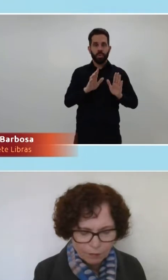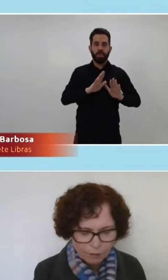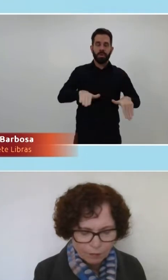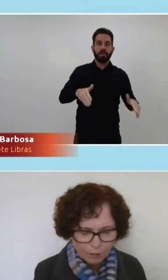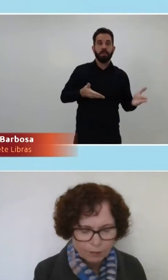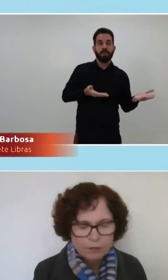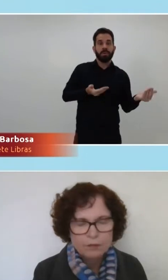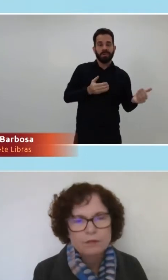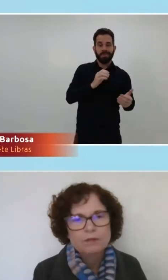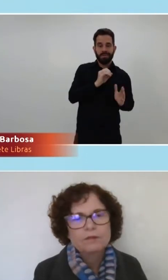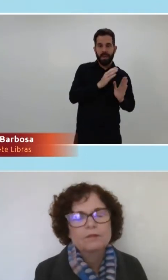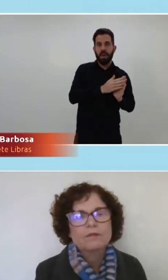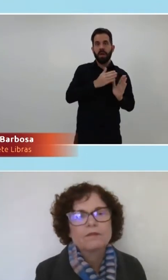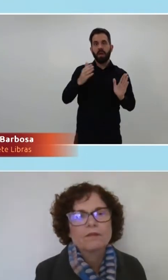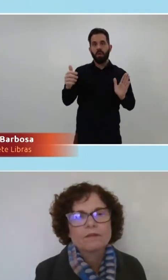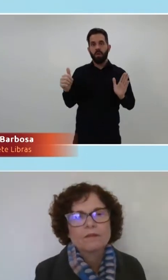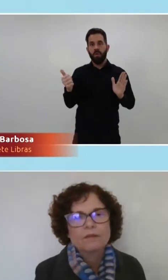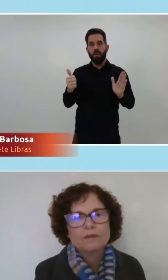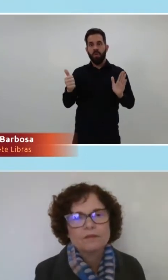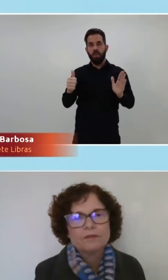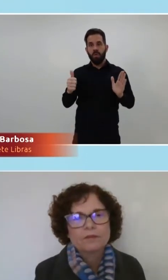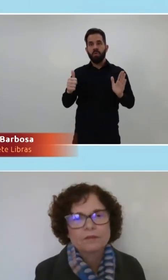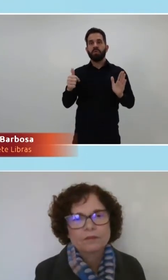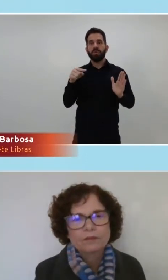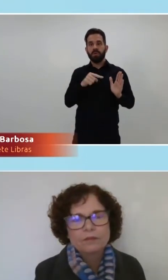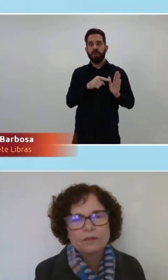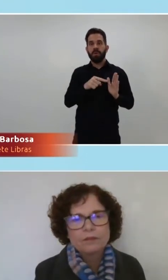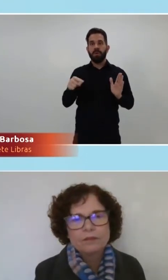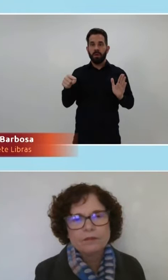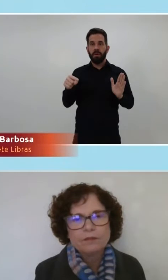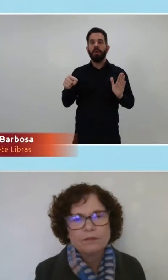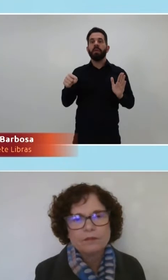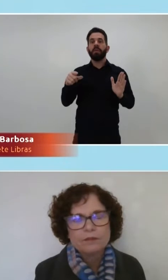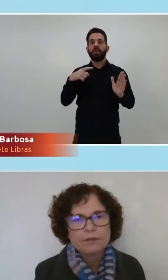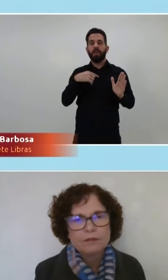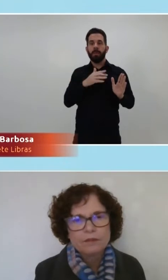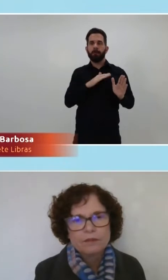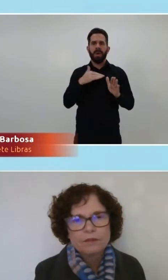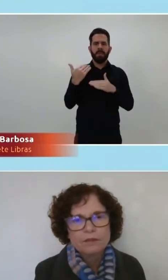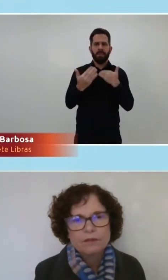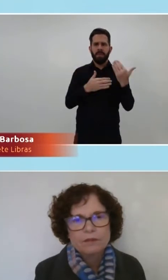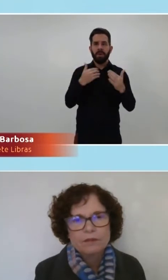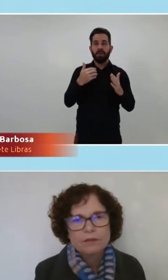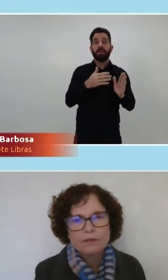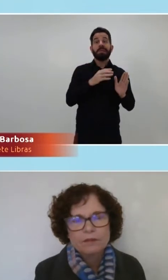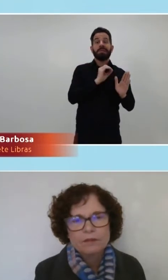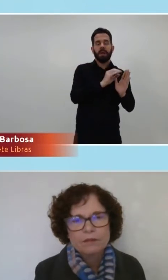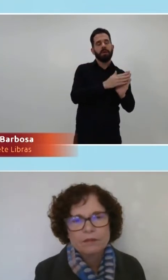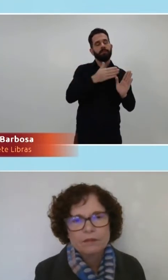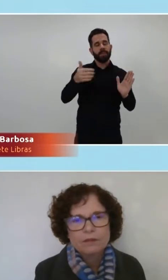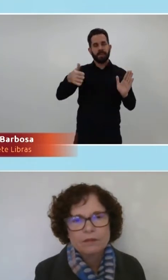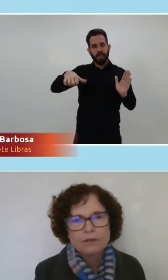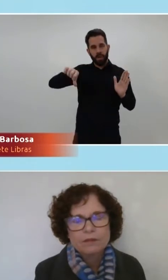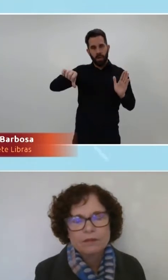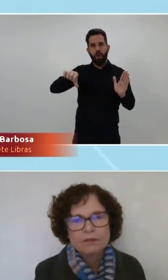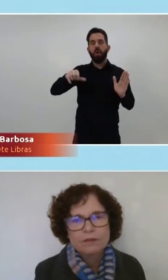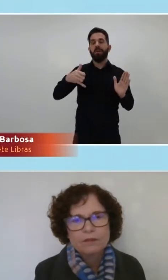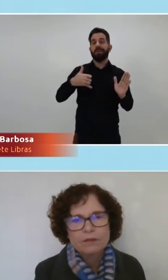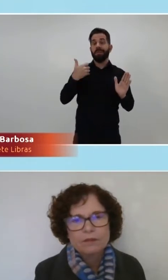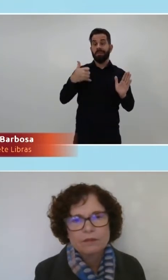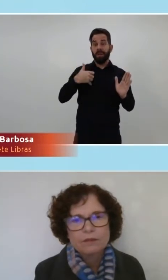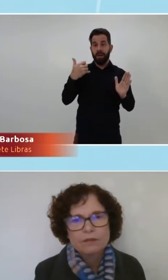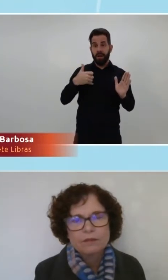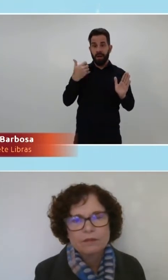Brasil, uma média de 7 mil por ano. É o que revela o panorama da violência letal e sexual contra crianças